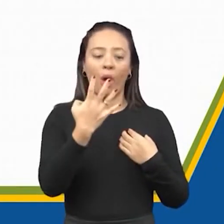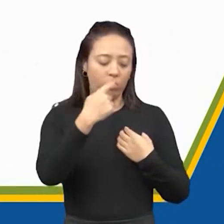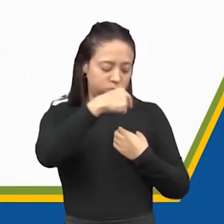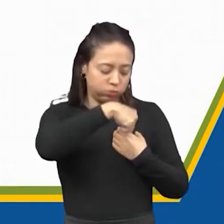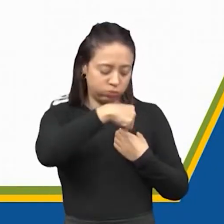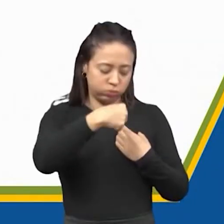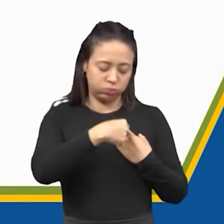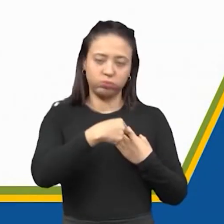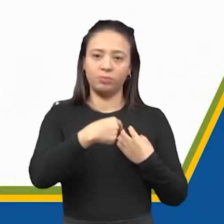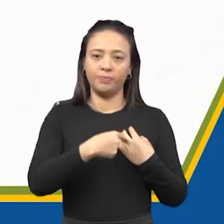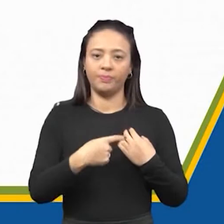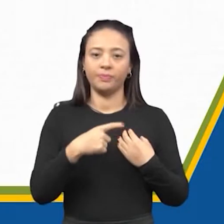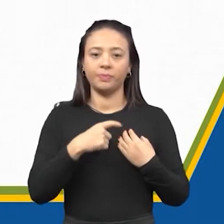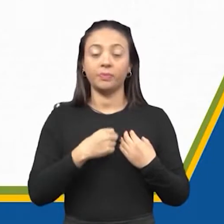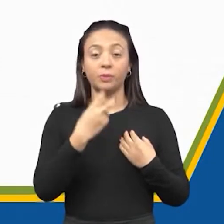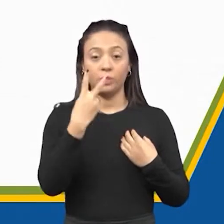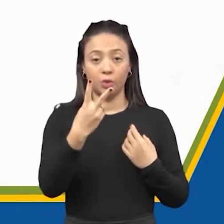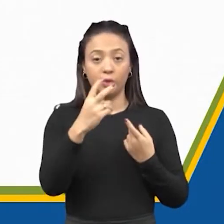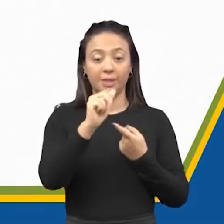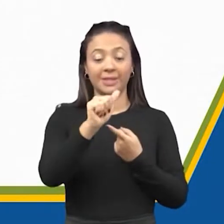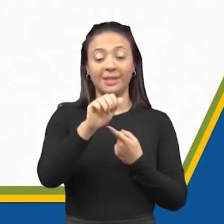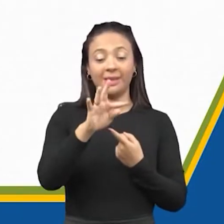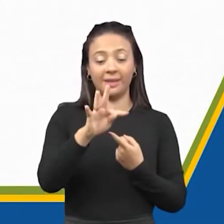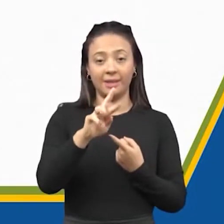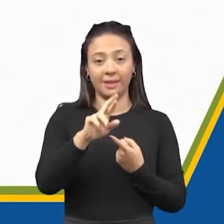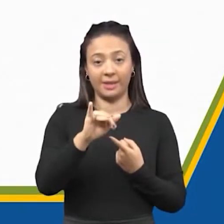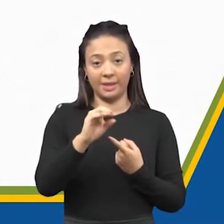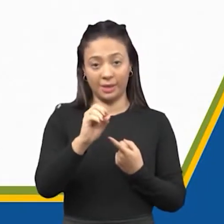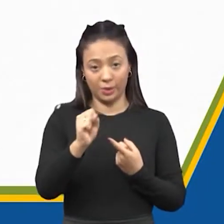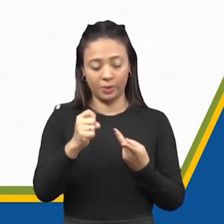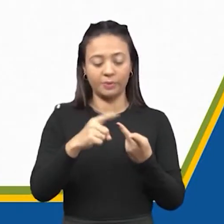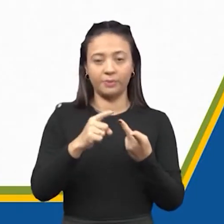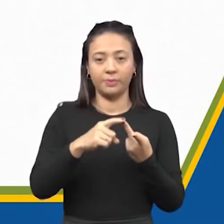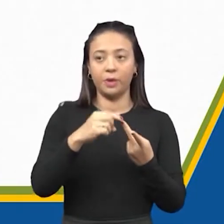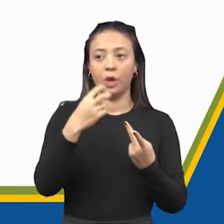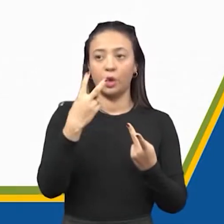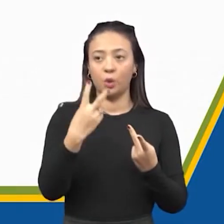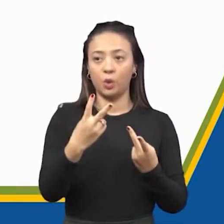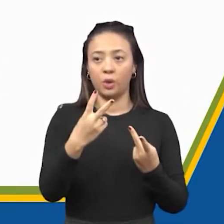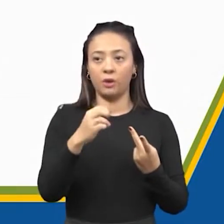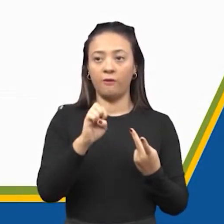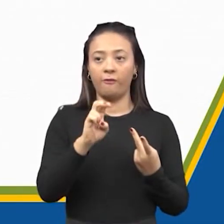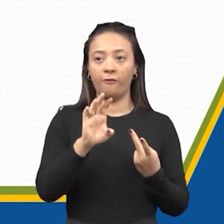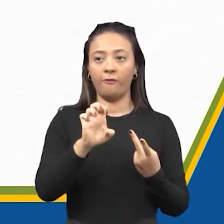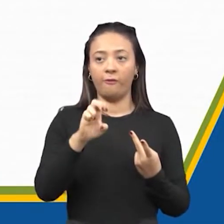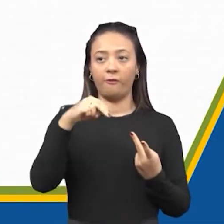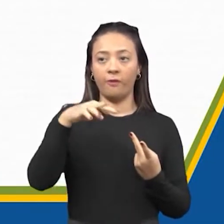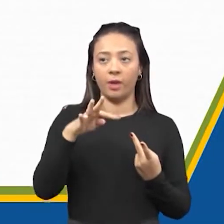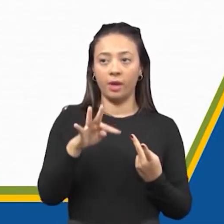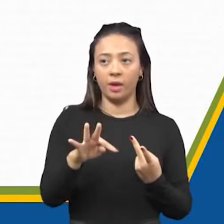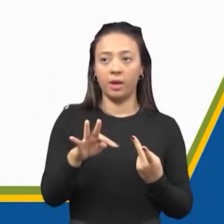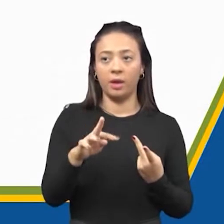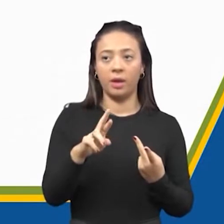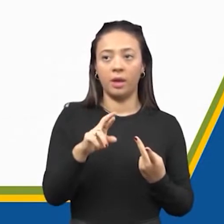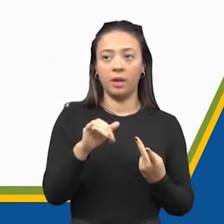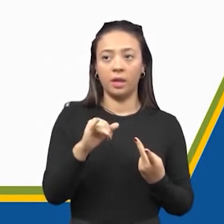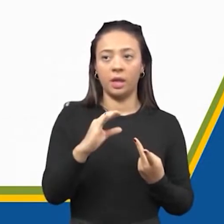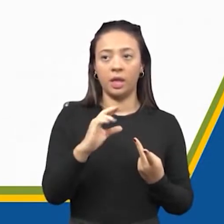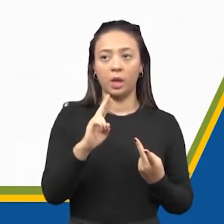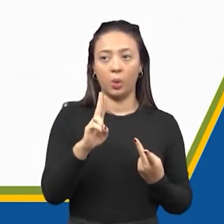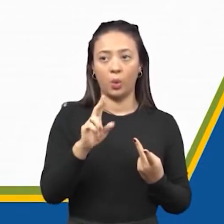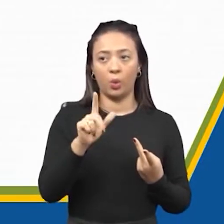cavidades, 2 átrios e 2 ventrículos. Por isso que nós podemos dizer que o nosso coração